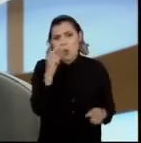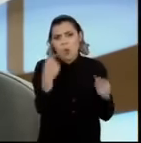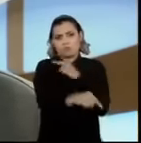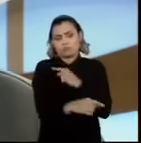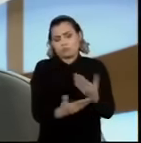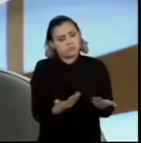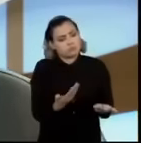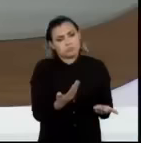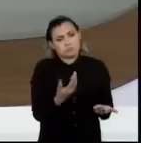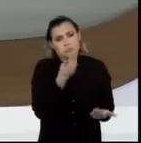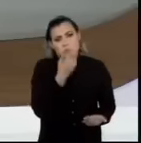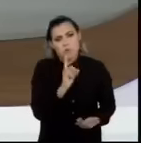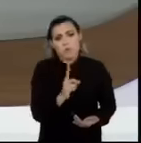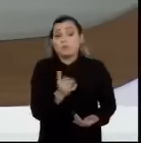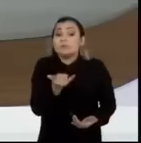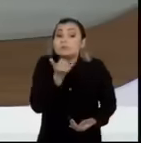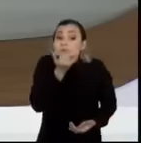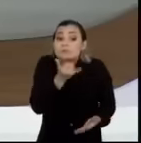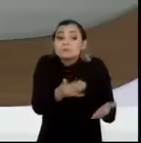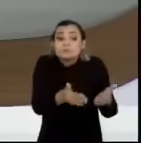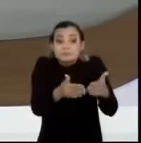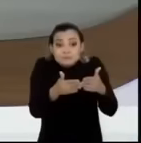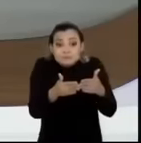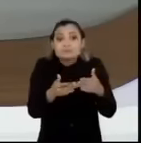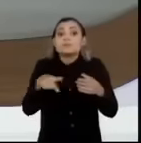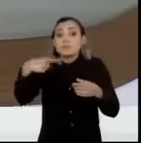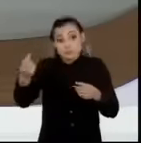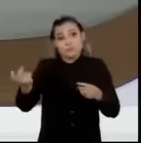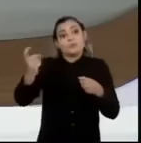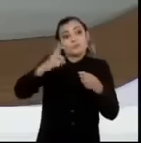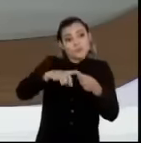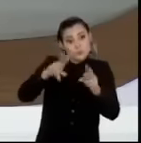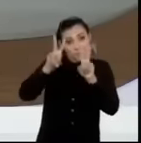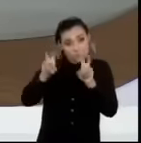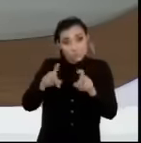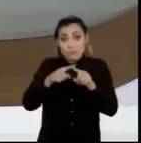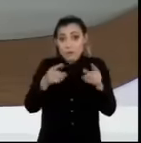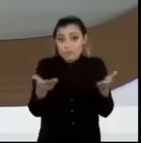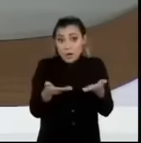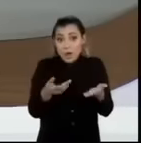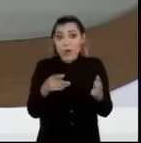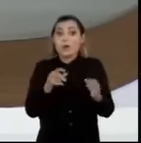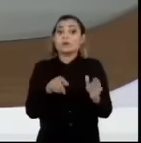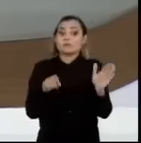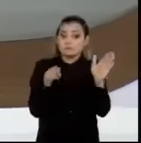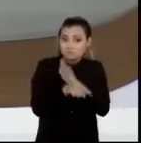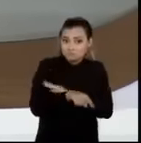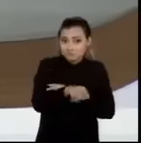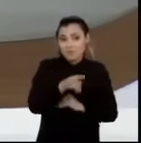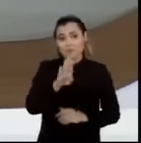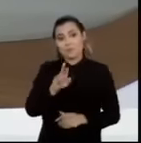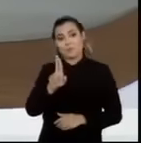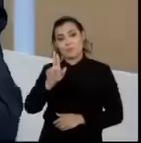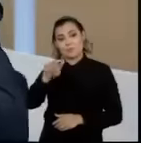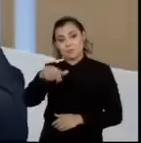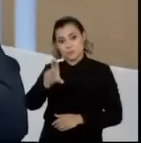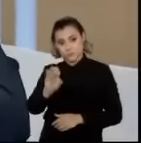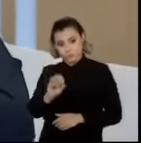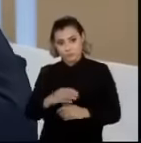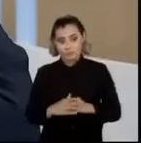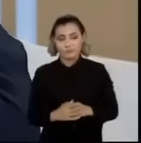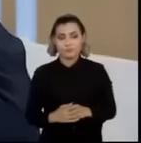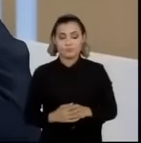desse assunto. Eu vou pedir licença para a gente volta para esse assunto daqui a pouquinho, mas eu vou passar a palavra para o Bruno. Eu vou retomar um